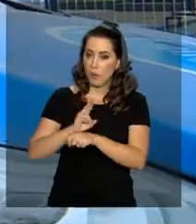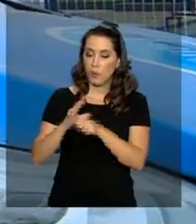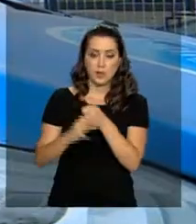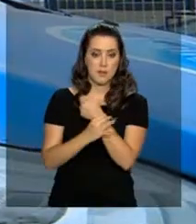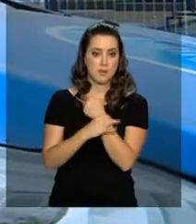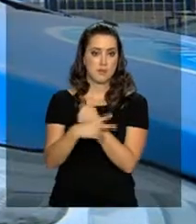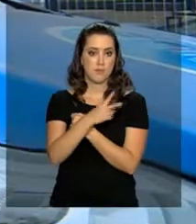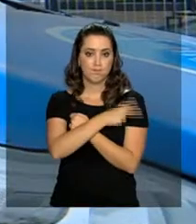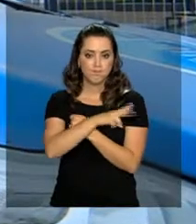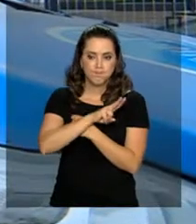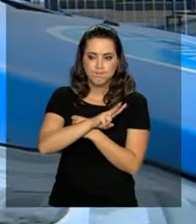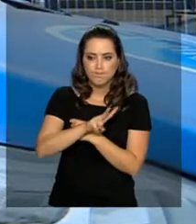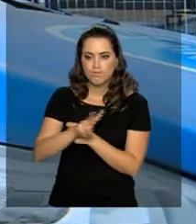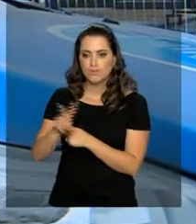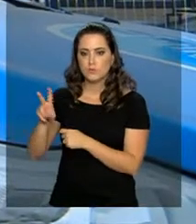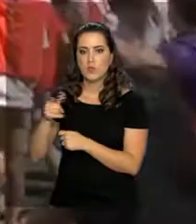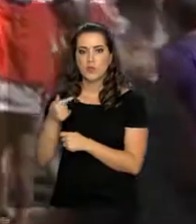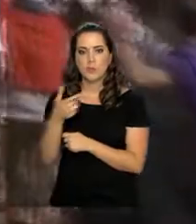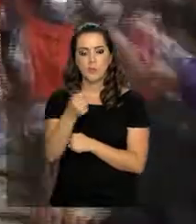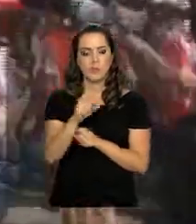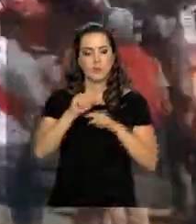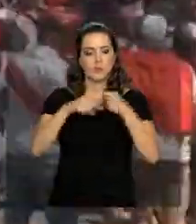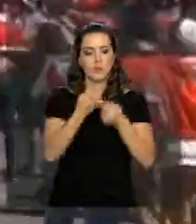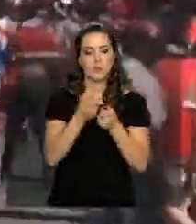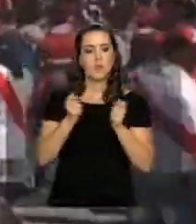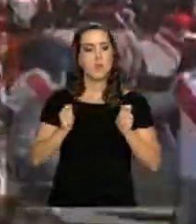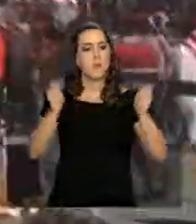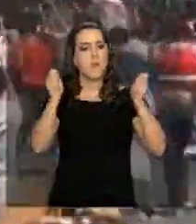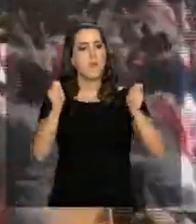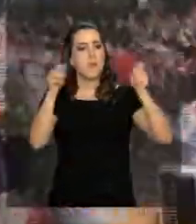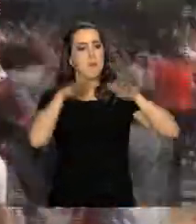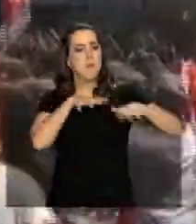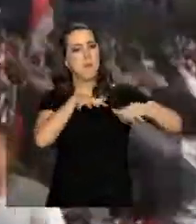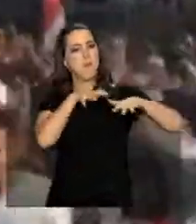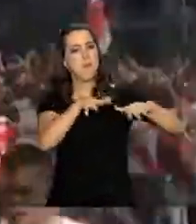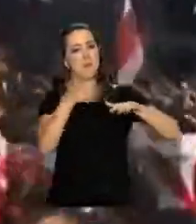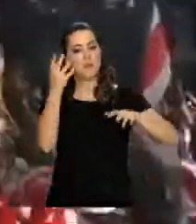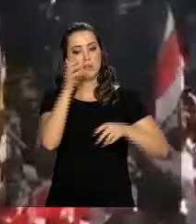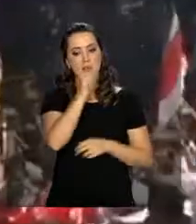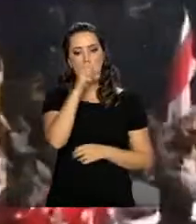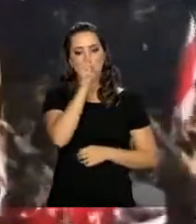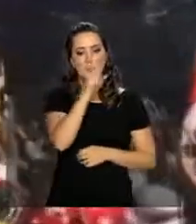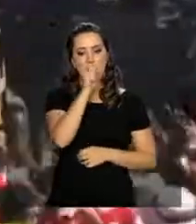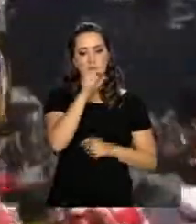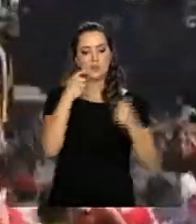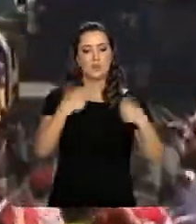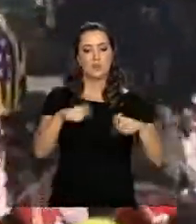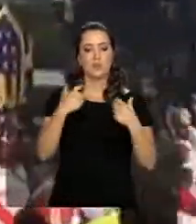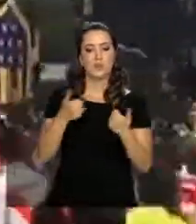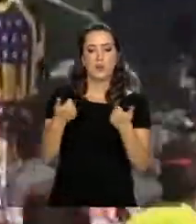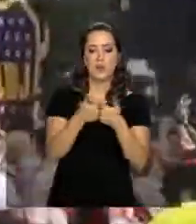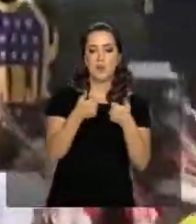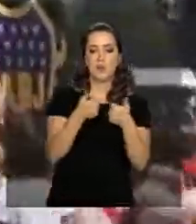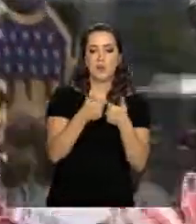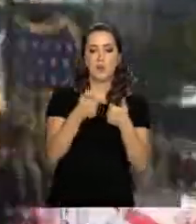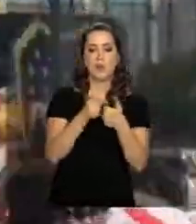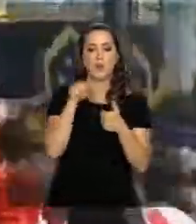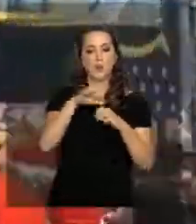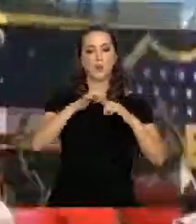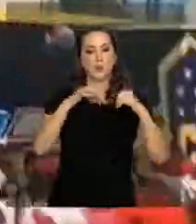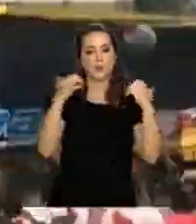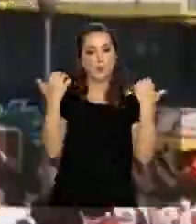para a cúpula do g20 após os atos de violência do último sábado na região do entorno do estádio